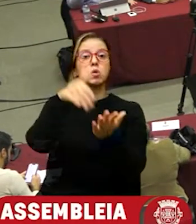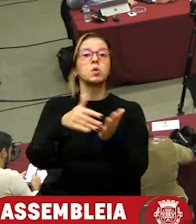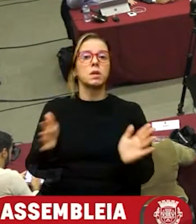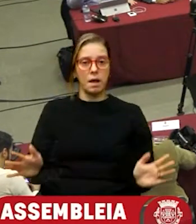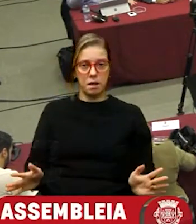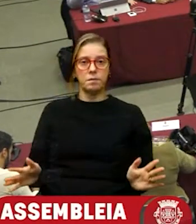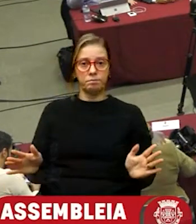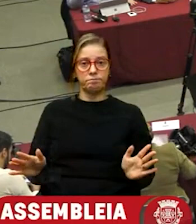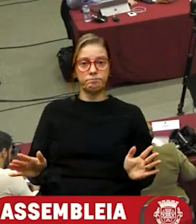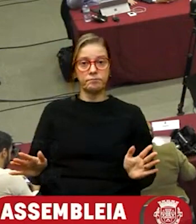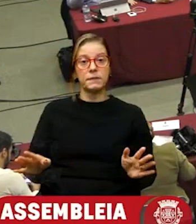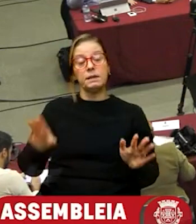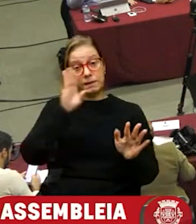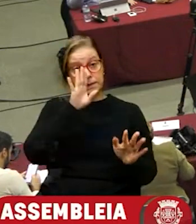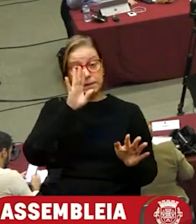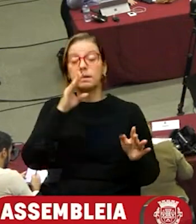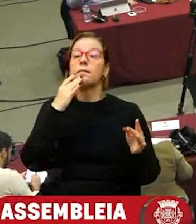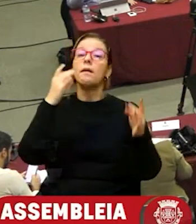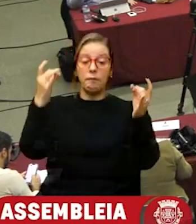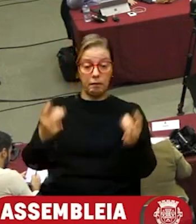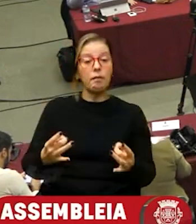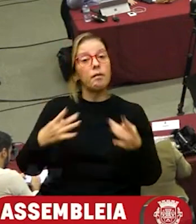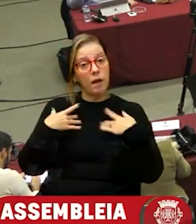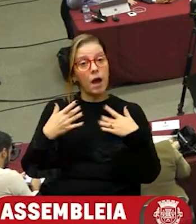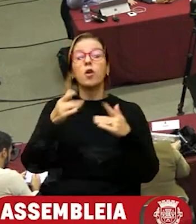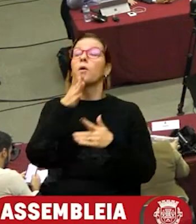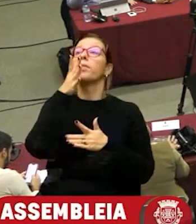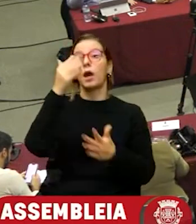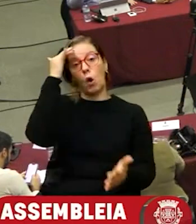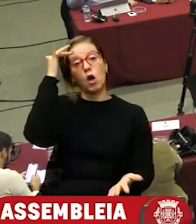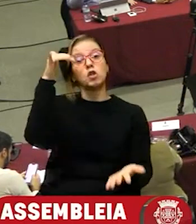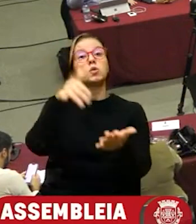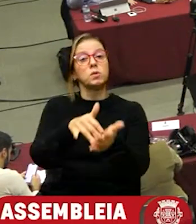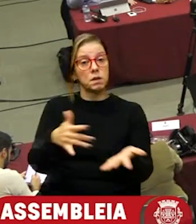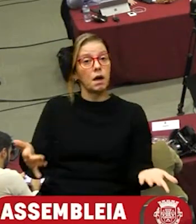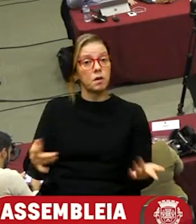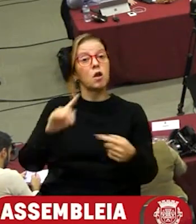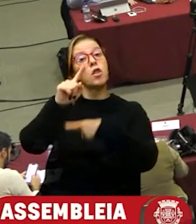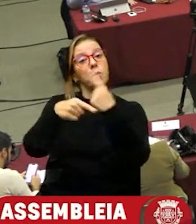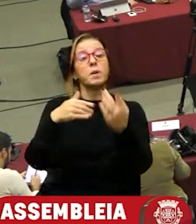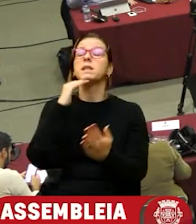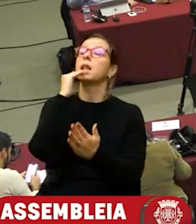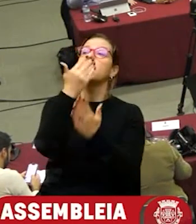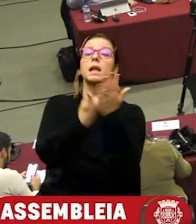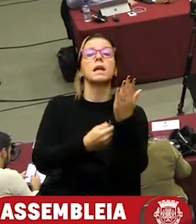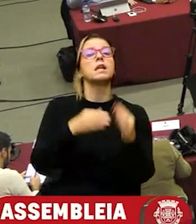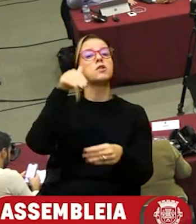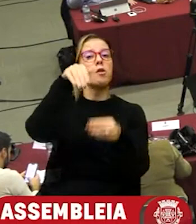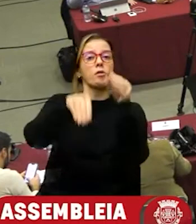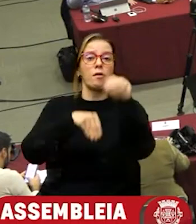um projeto de combate à pobreza menstrual e pela criação de uma carta Municipal de